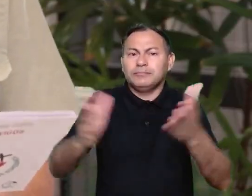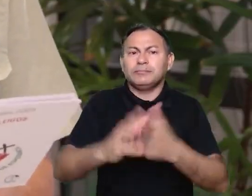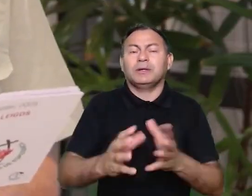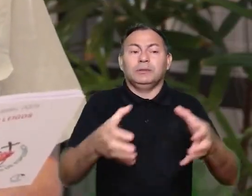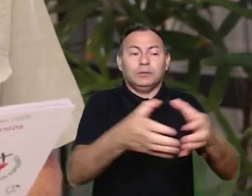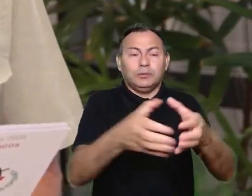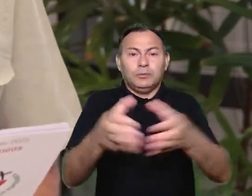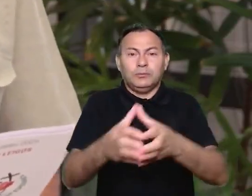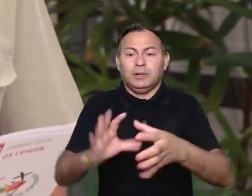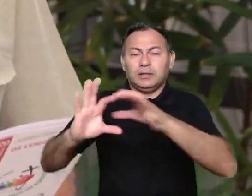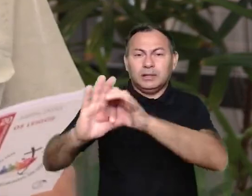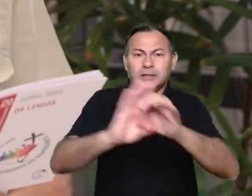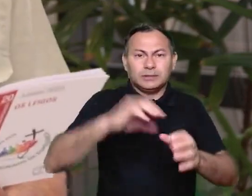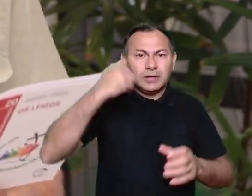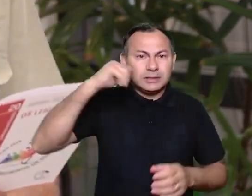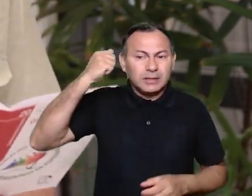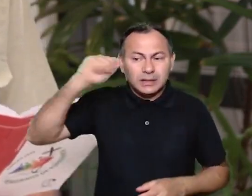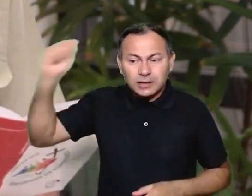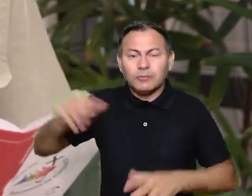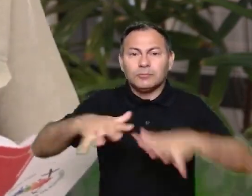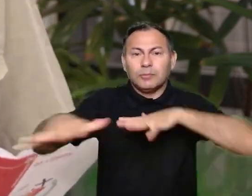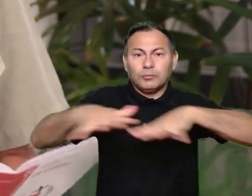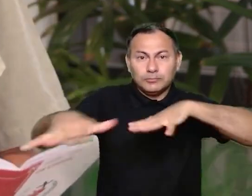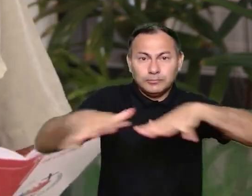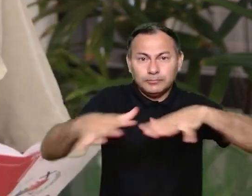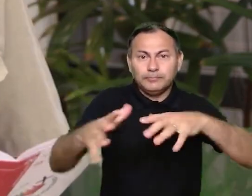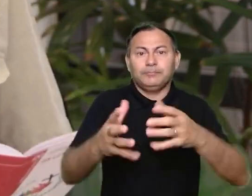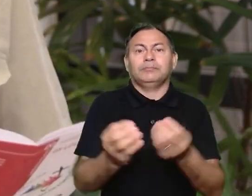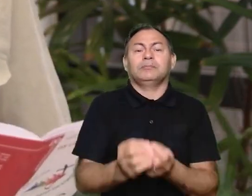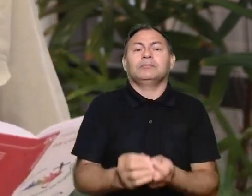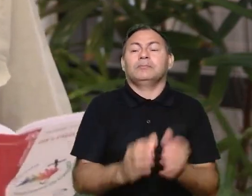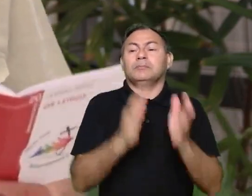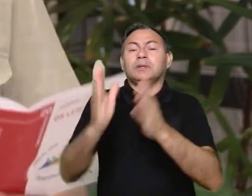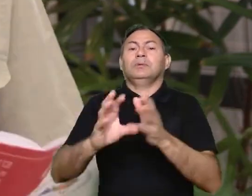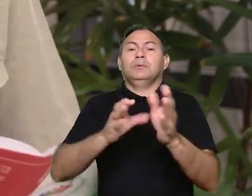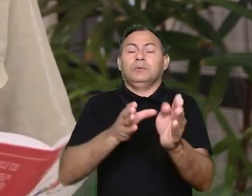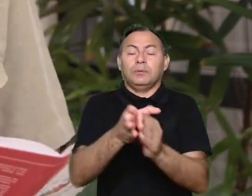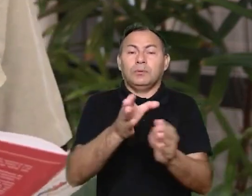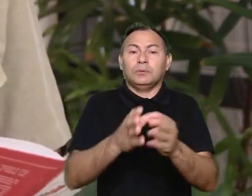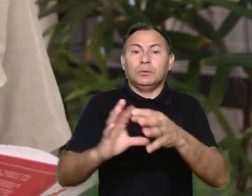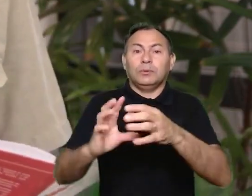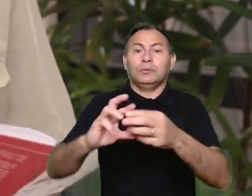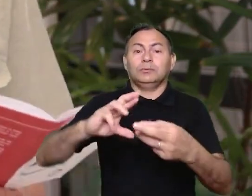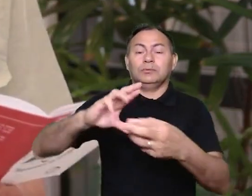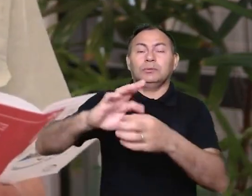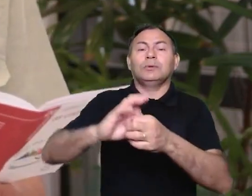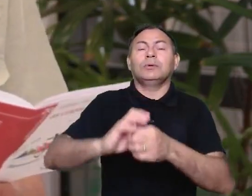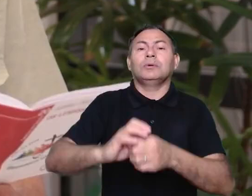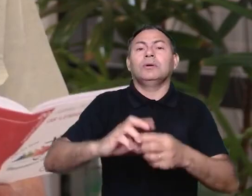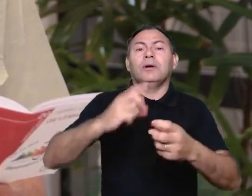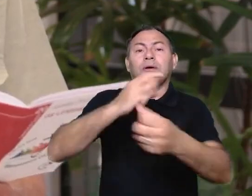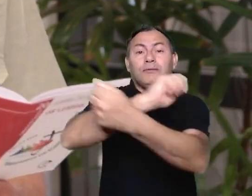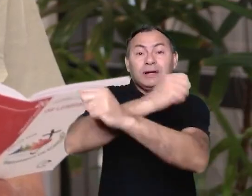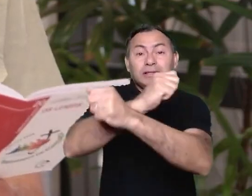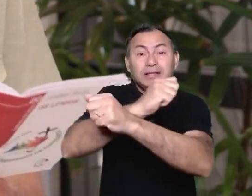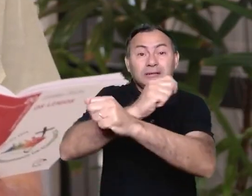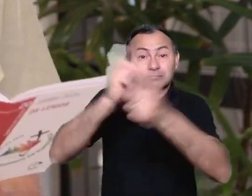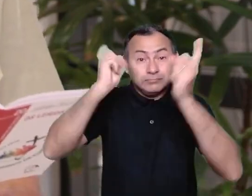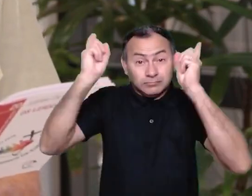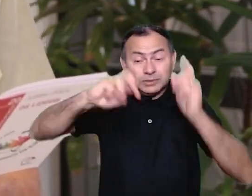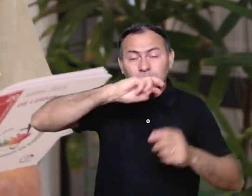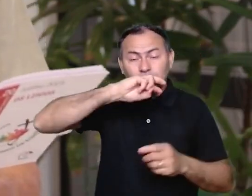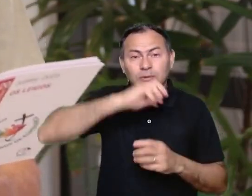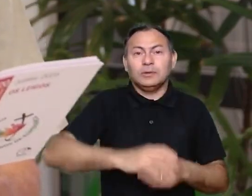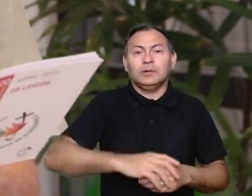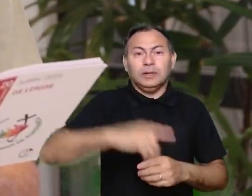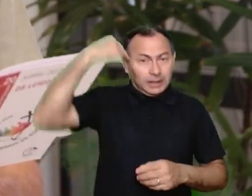florescimento de grupos, associações, movimentos, a partir do Concílio Ecumênico Vaticano II, né? São João